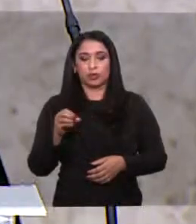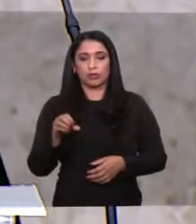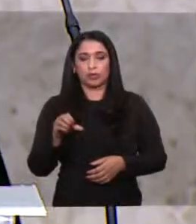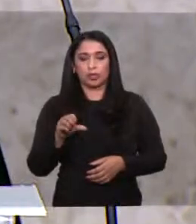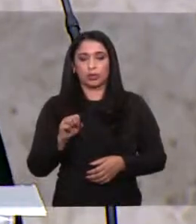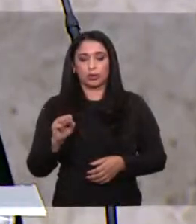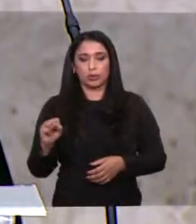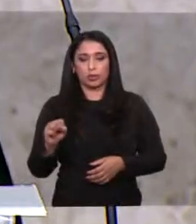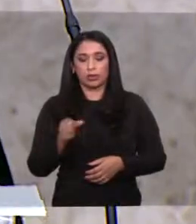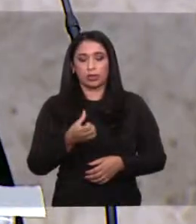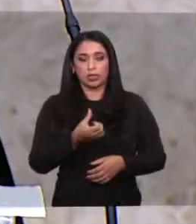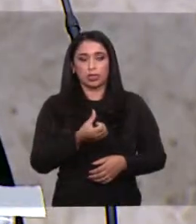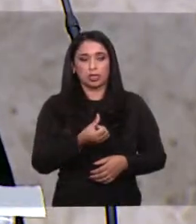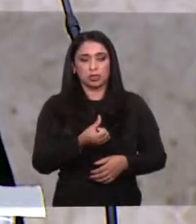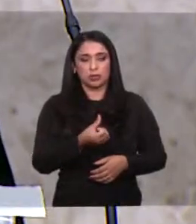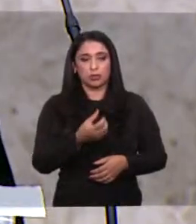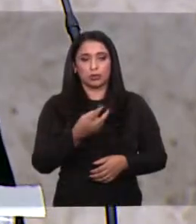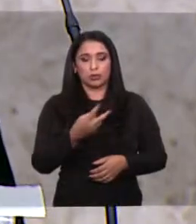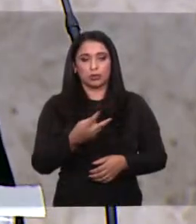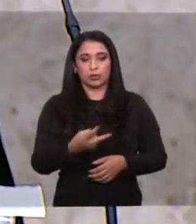6.298,